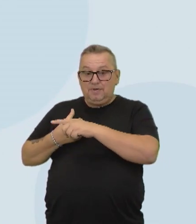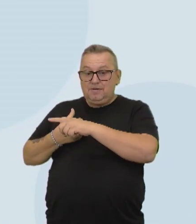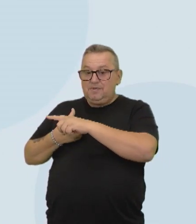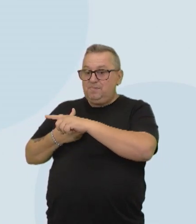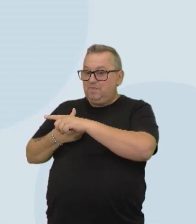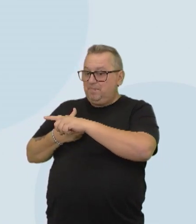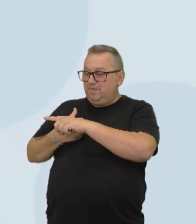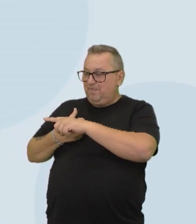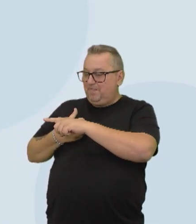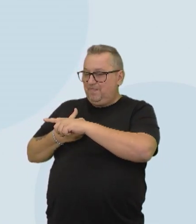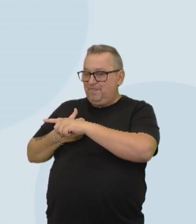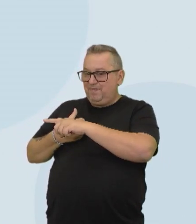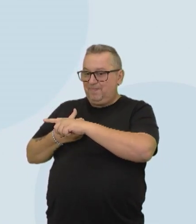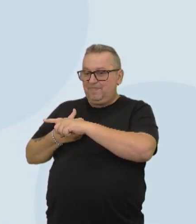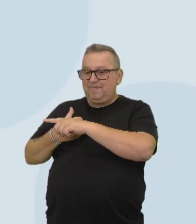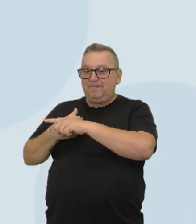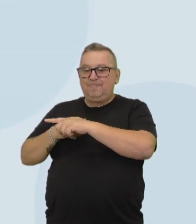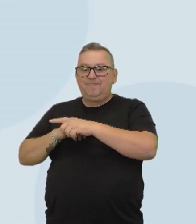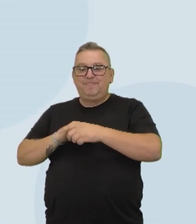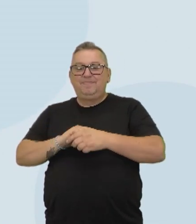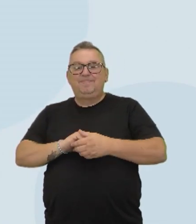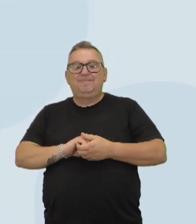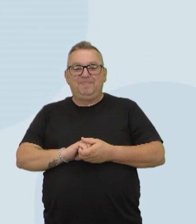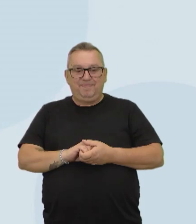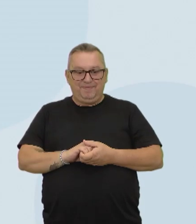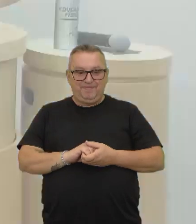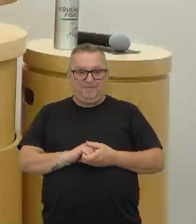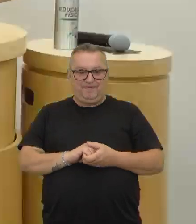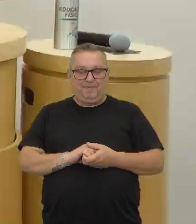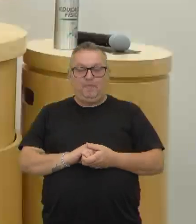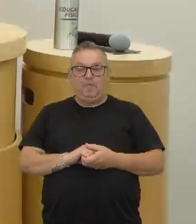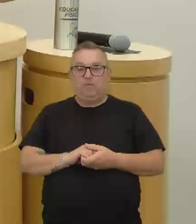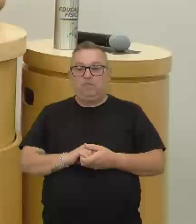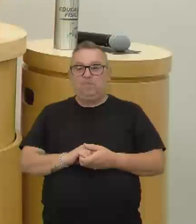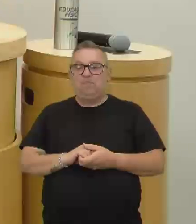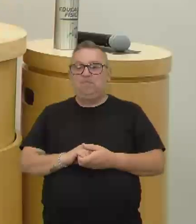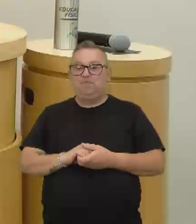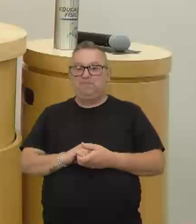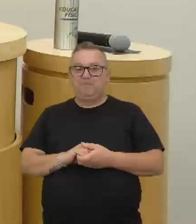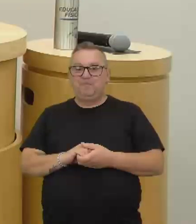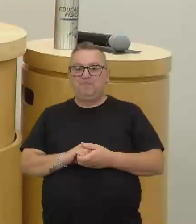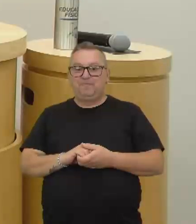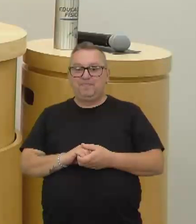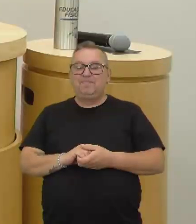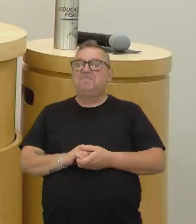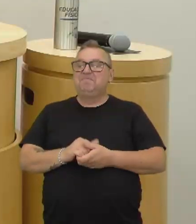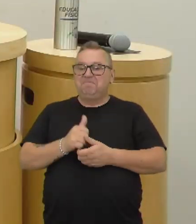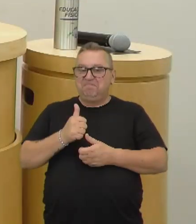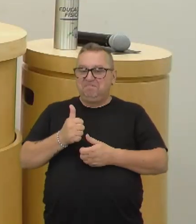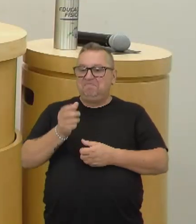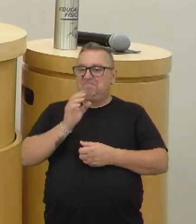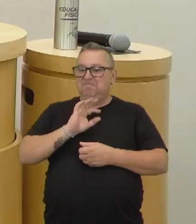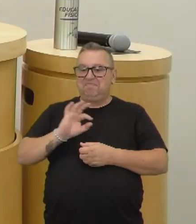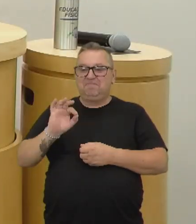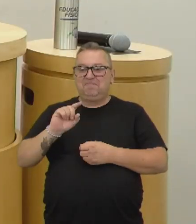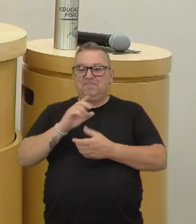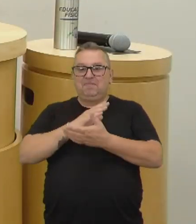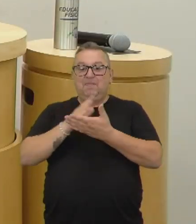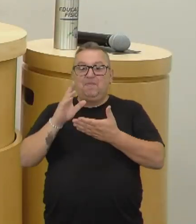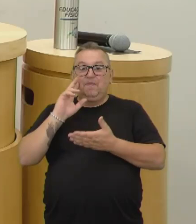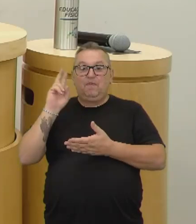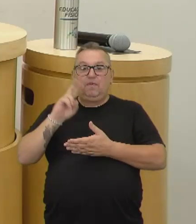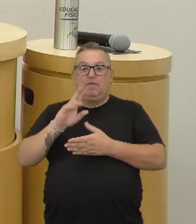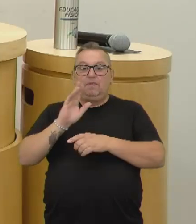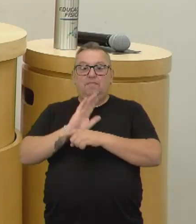Objeto de conhecimento, biodiversidade e ciclo hidrológico. Muito bom. E aí, para começar, nós vamos